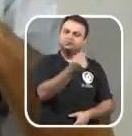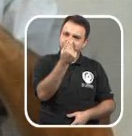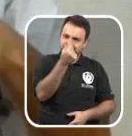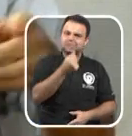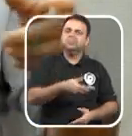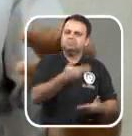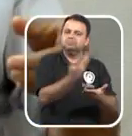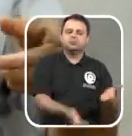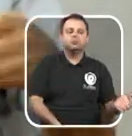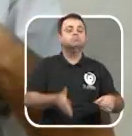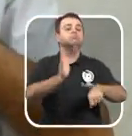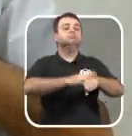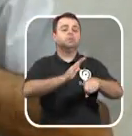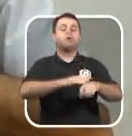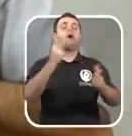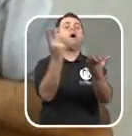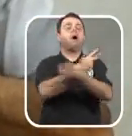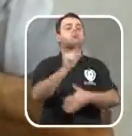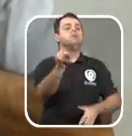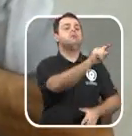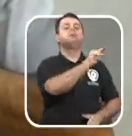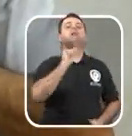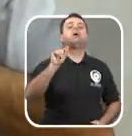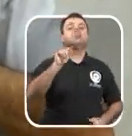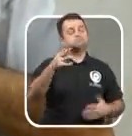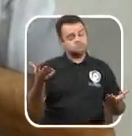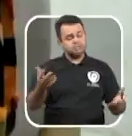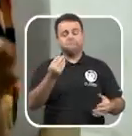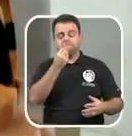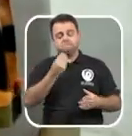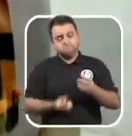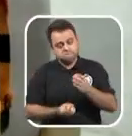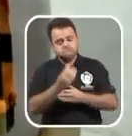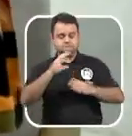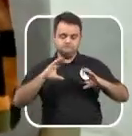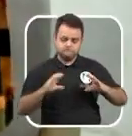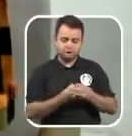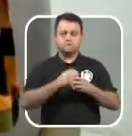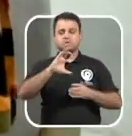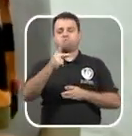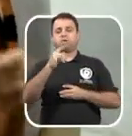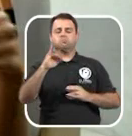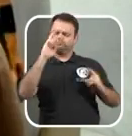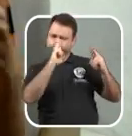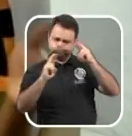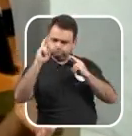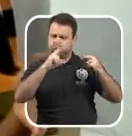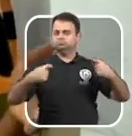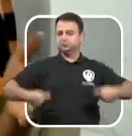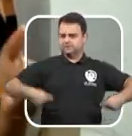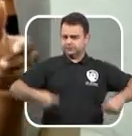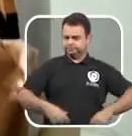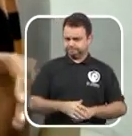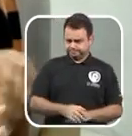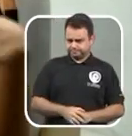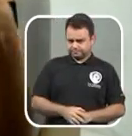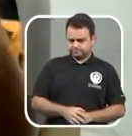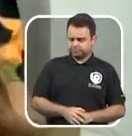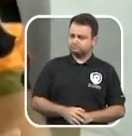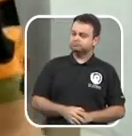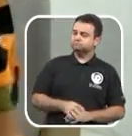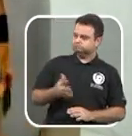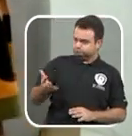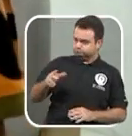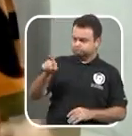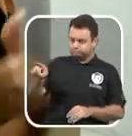pagar essa conta? Por isso que nós estamos lutando por uma CPI. Vereador, inclusive isso que eu ia perguntar. Vocês já fizeram trabalhos